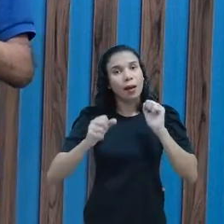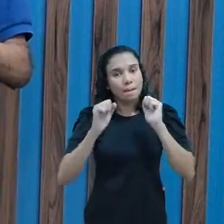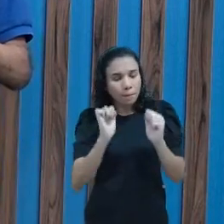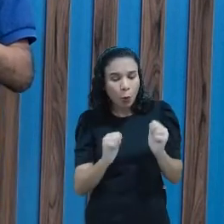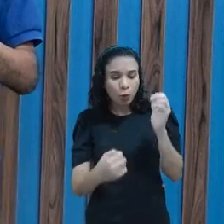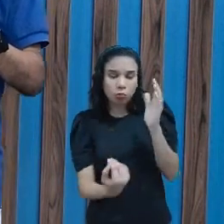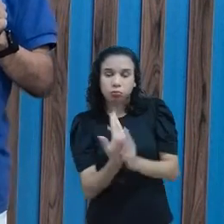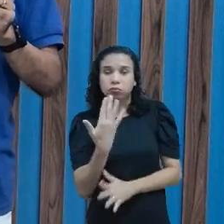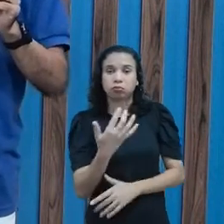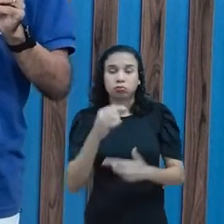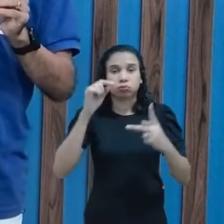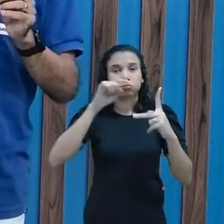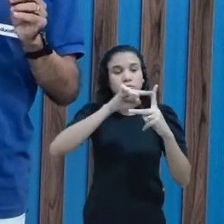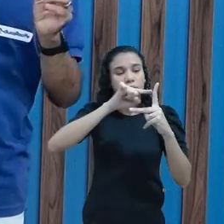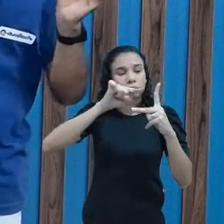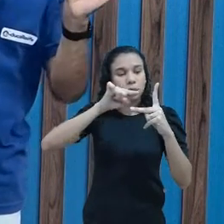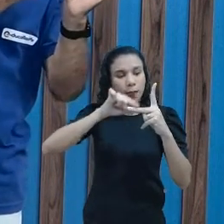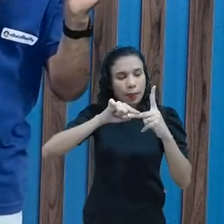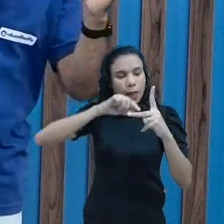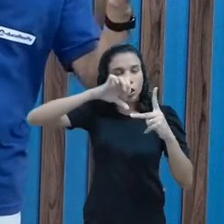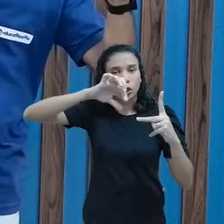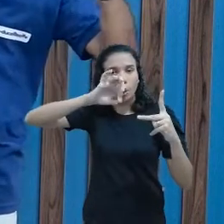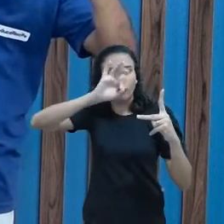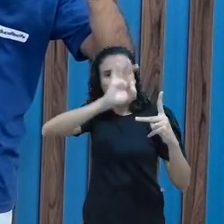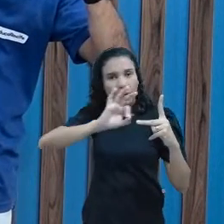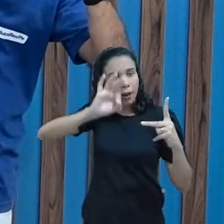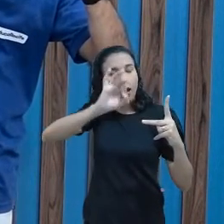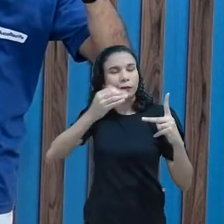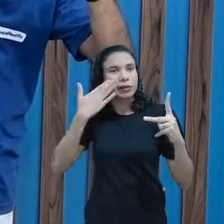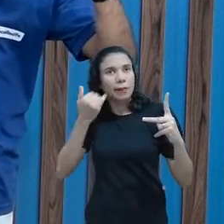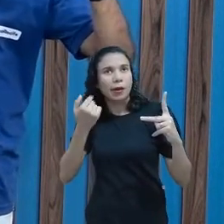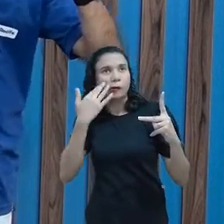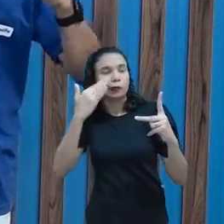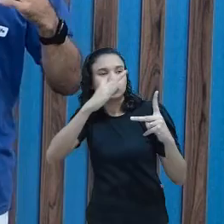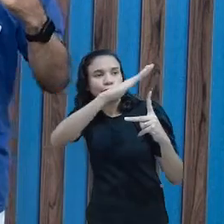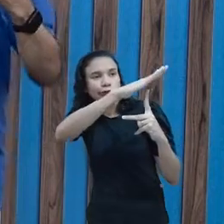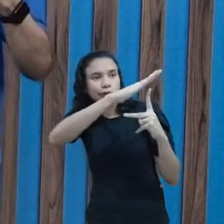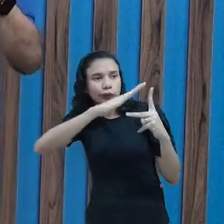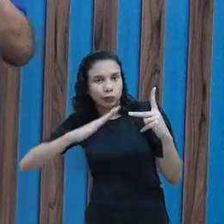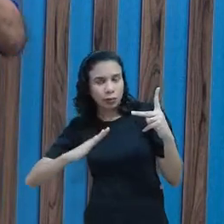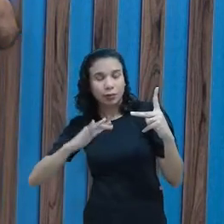90 graus o triângulo e pode calcular as distâncias que tem inclinação, que é chamada da